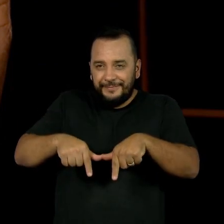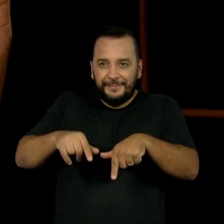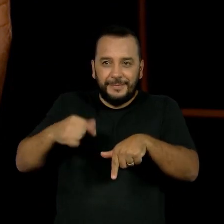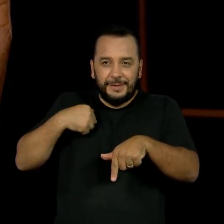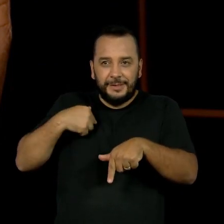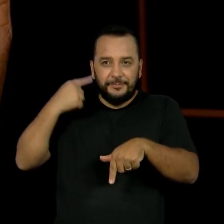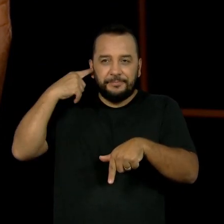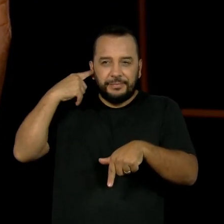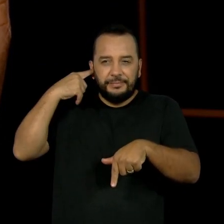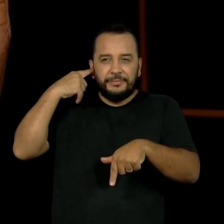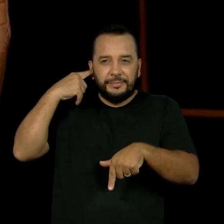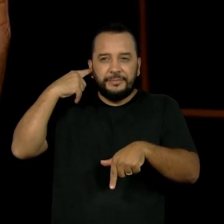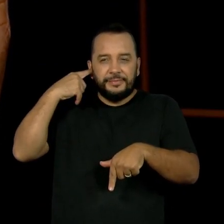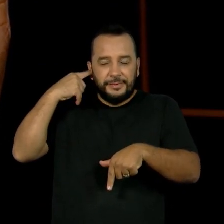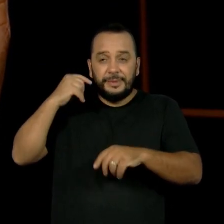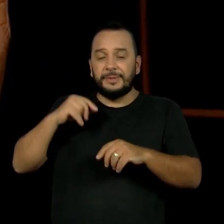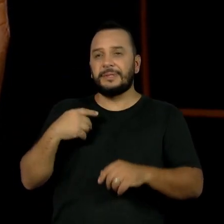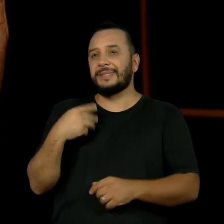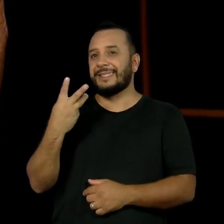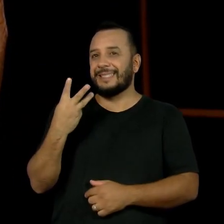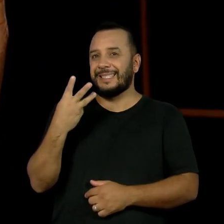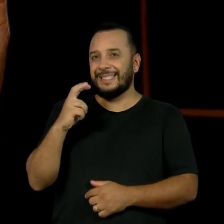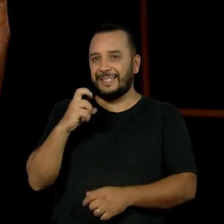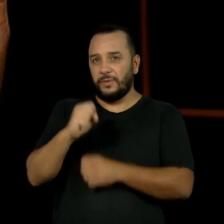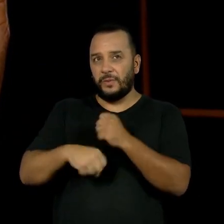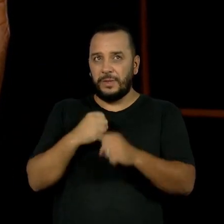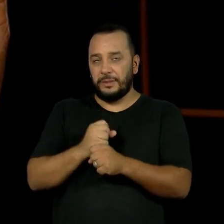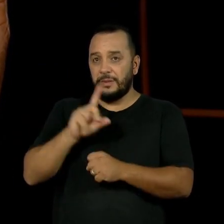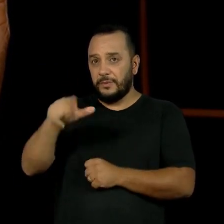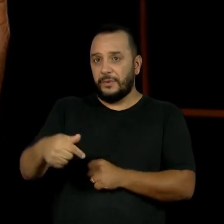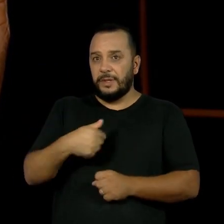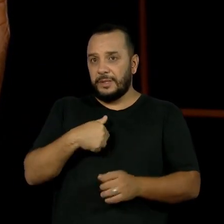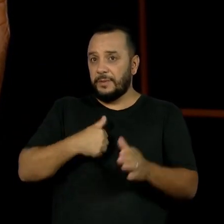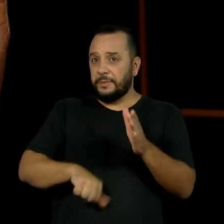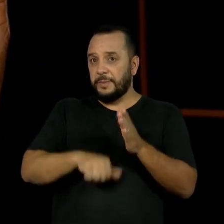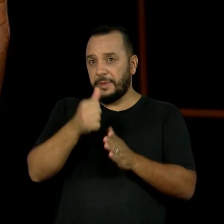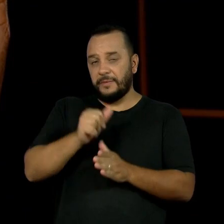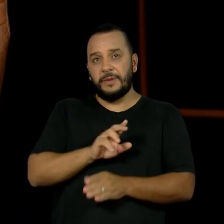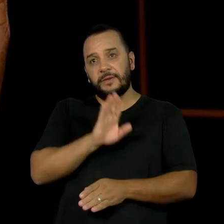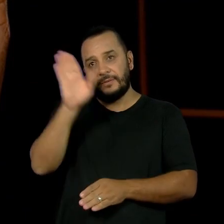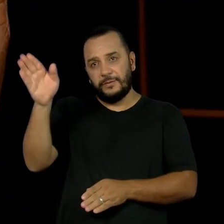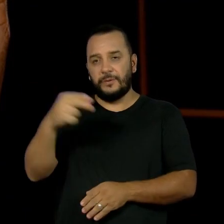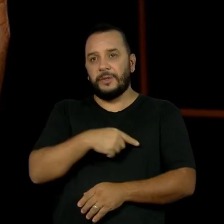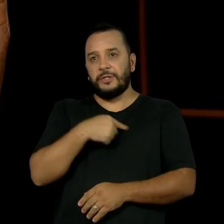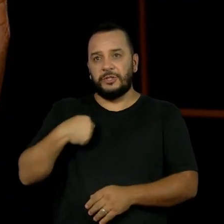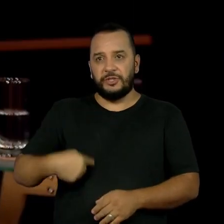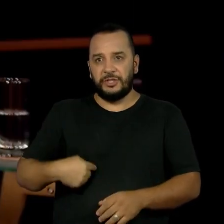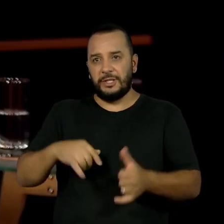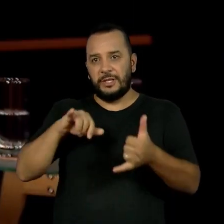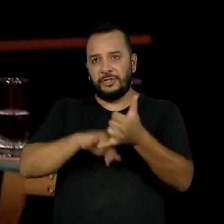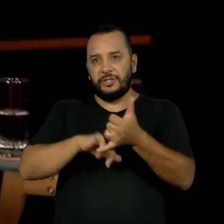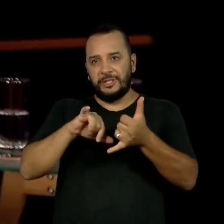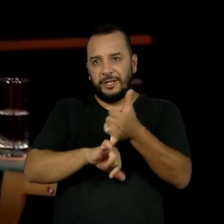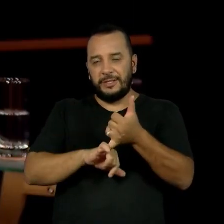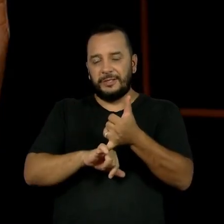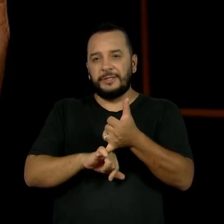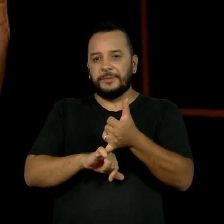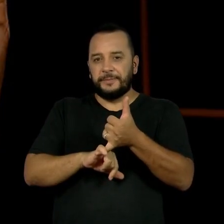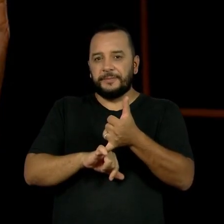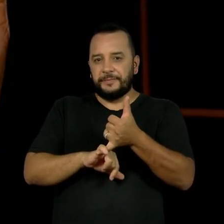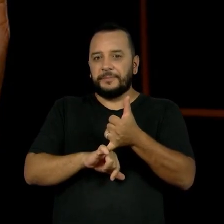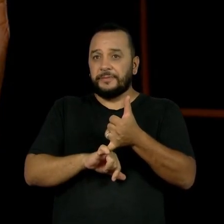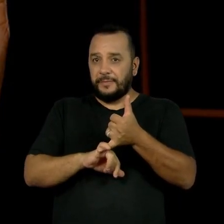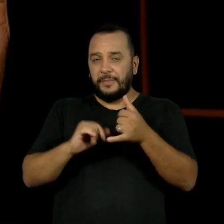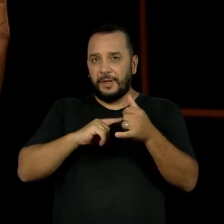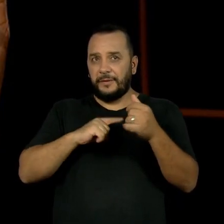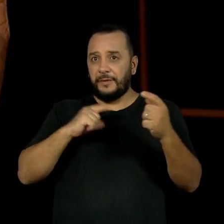35 anos depois, eu fui pela primeira vez, uma historinha rapidinho, fui a primeira vez na China, em Xangai. E era um